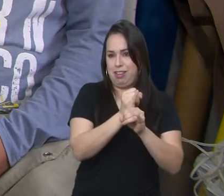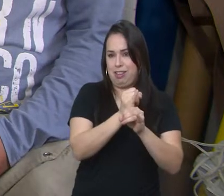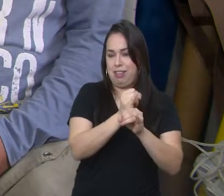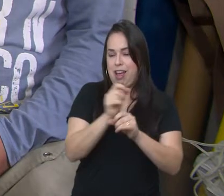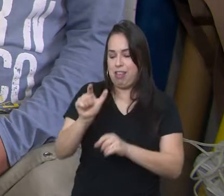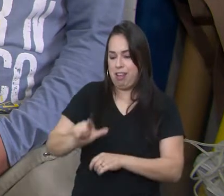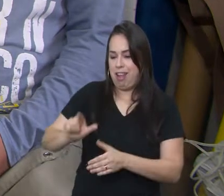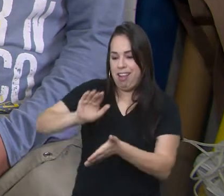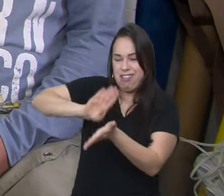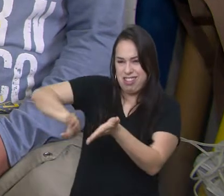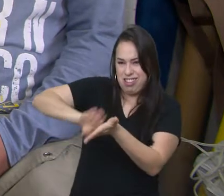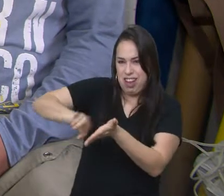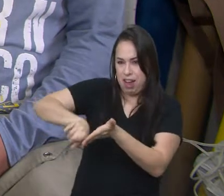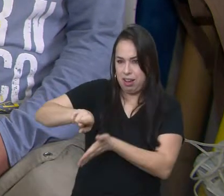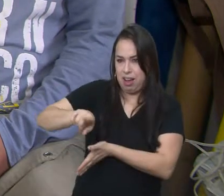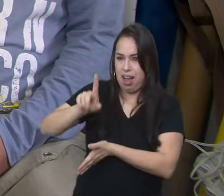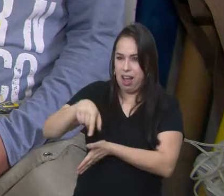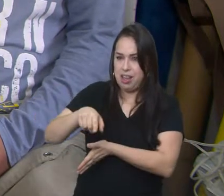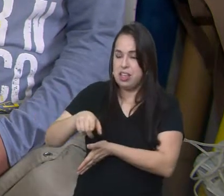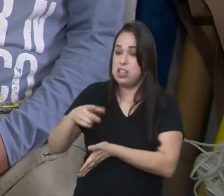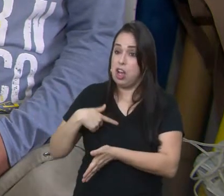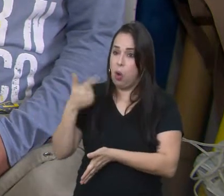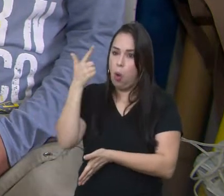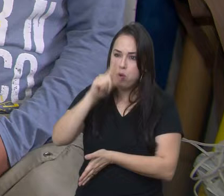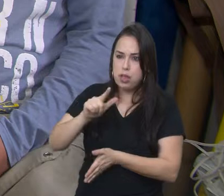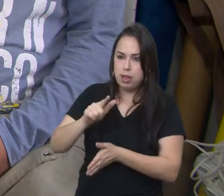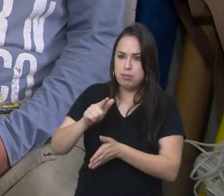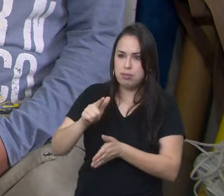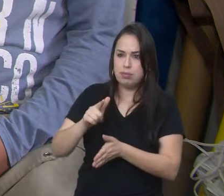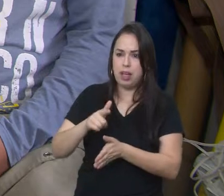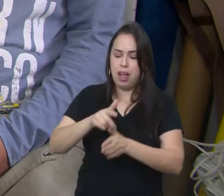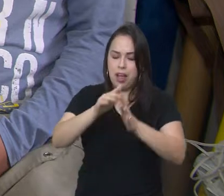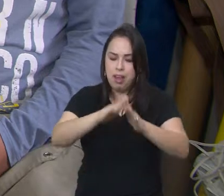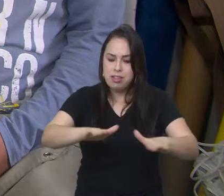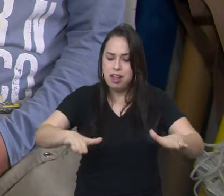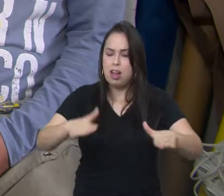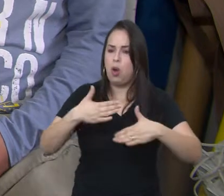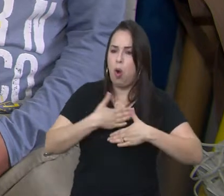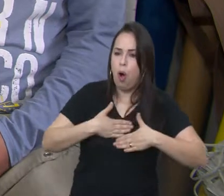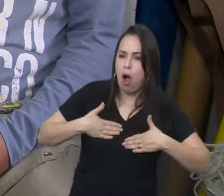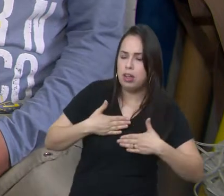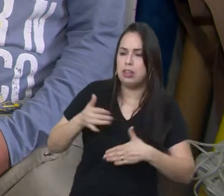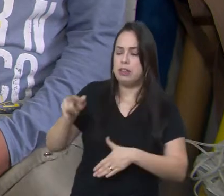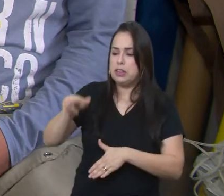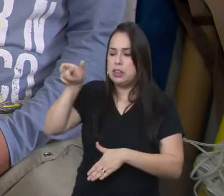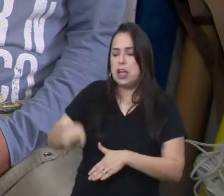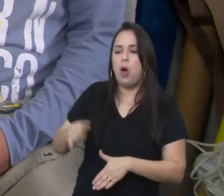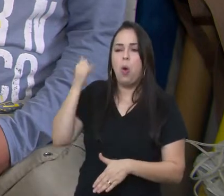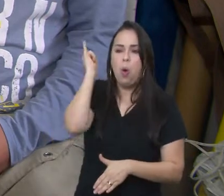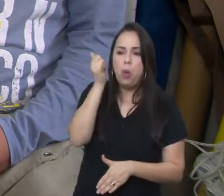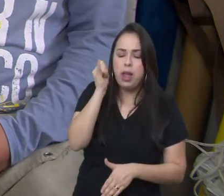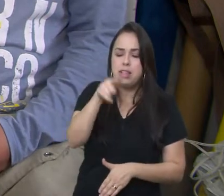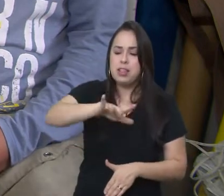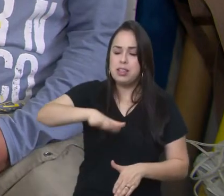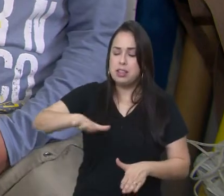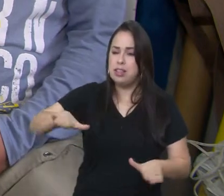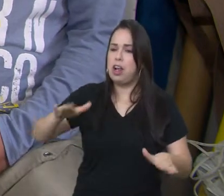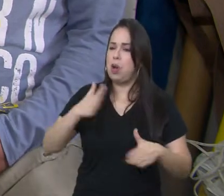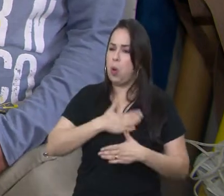da literatura para a criança hoje em dia? Você acha que ainda você consegue conquistar a criança ali na contação de